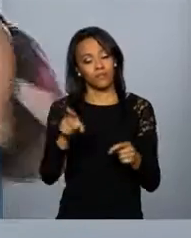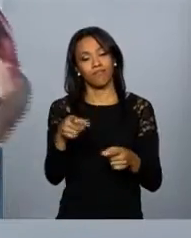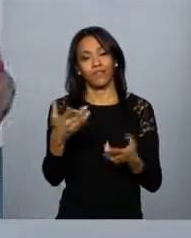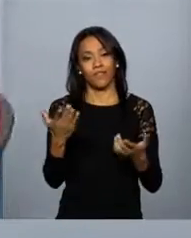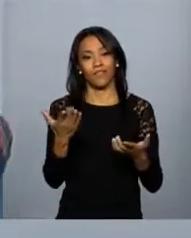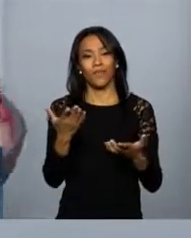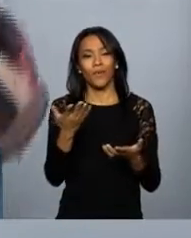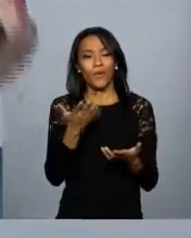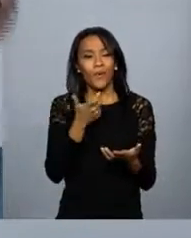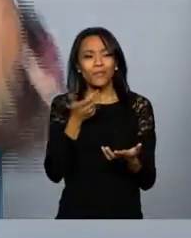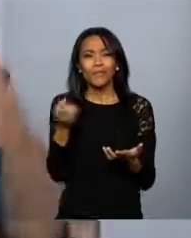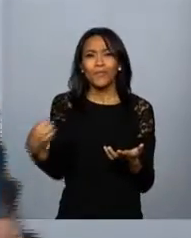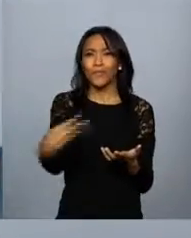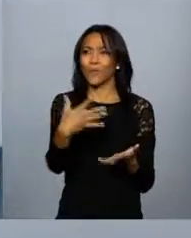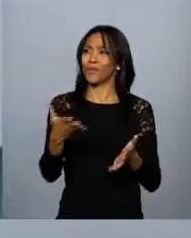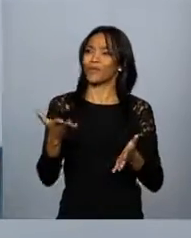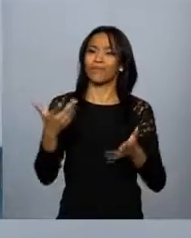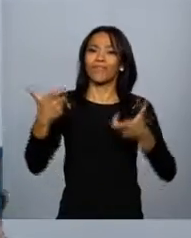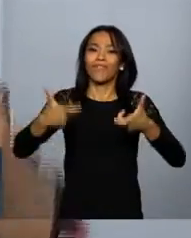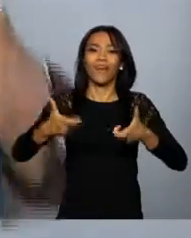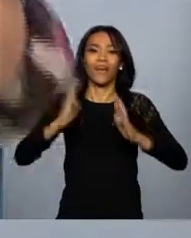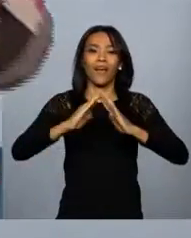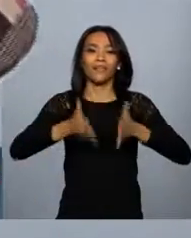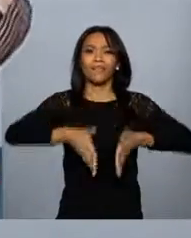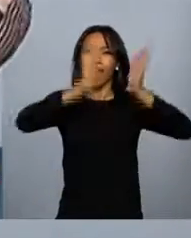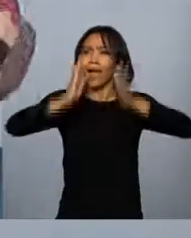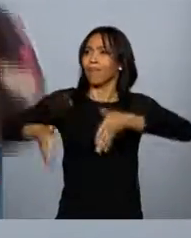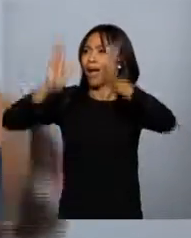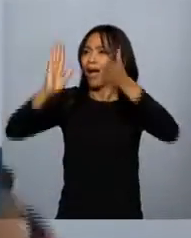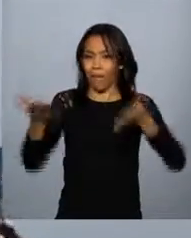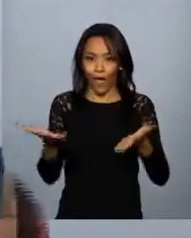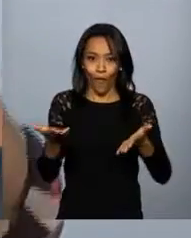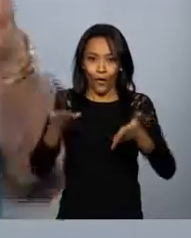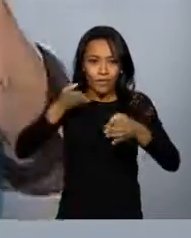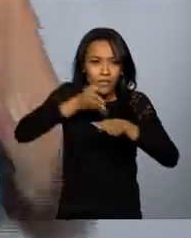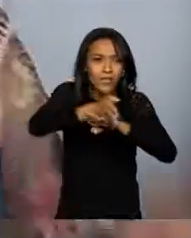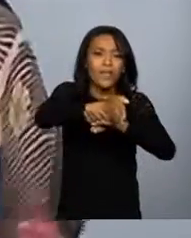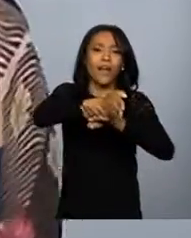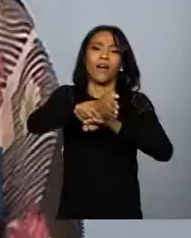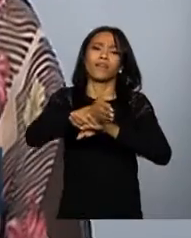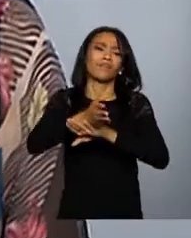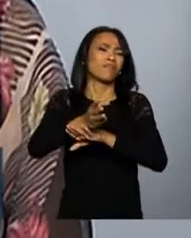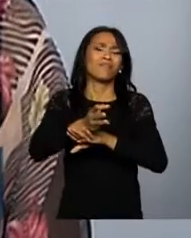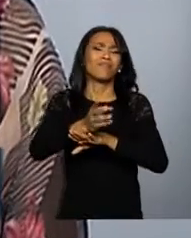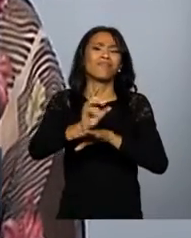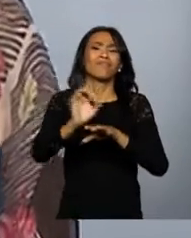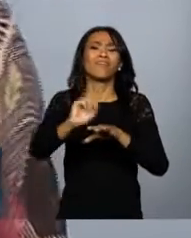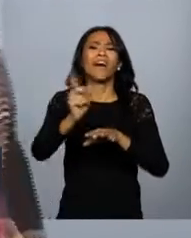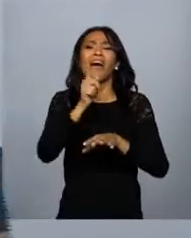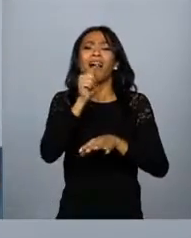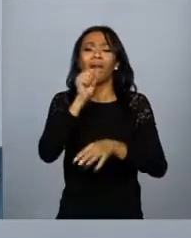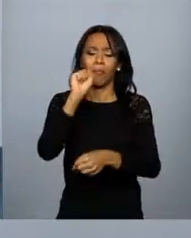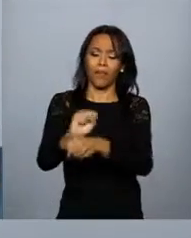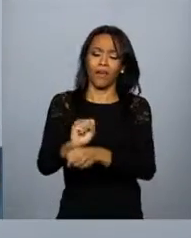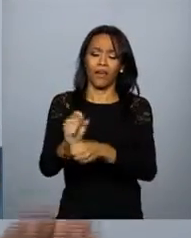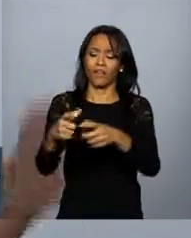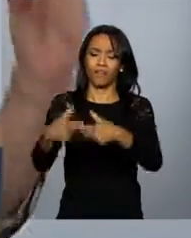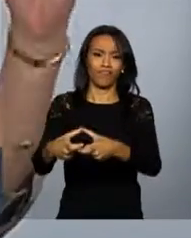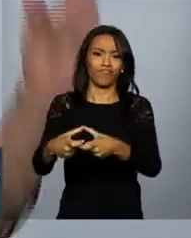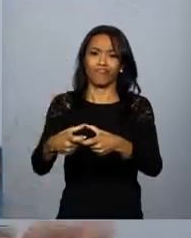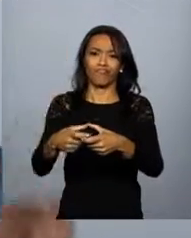moradores recentes desse residencial, que entrarão agora, não deixem água parada, não